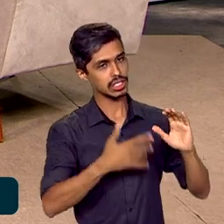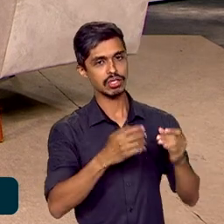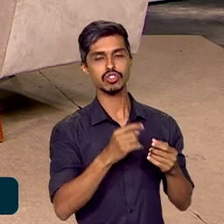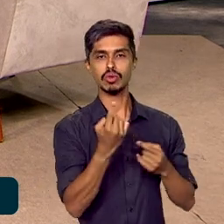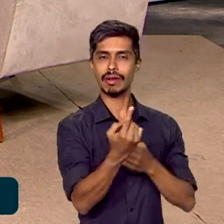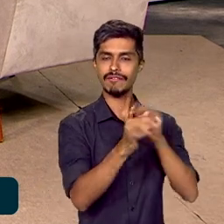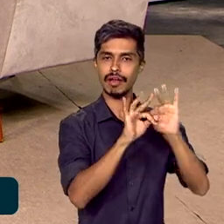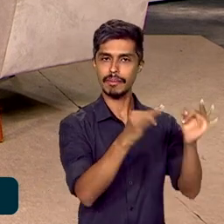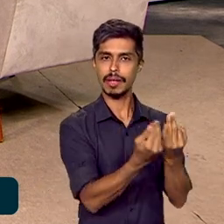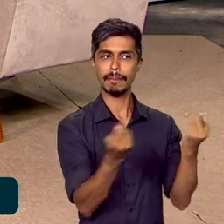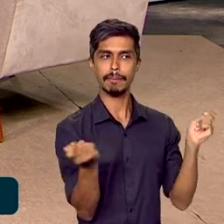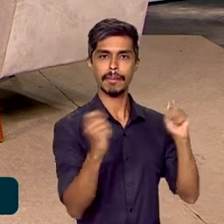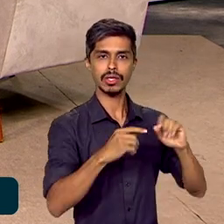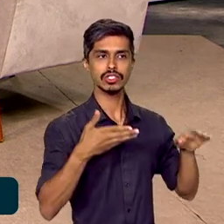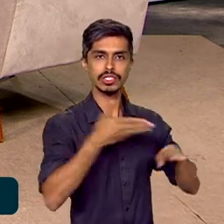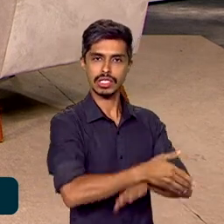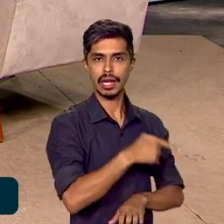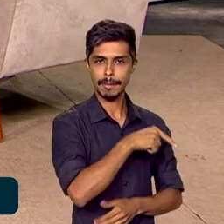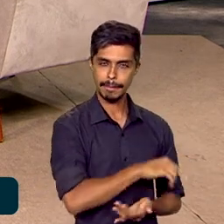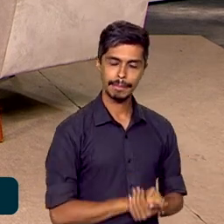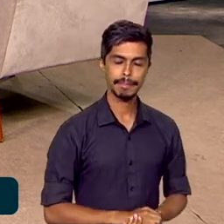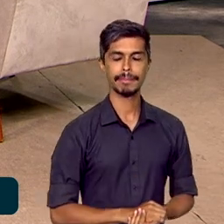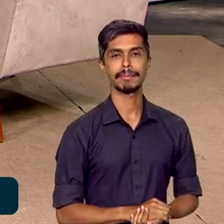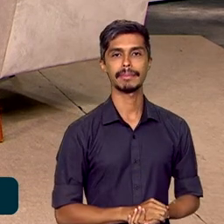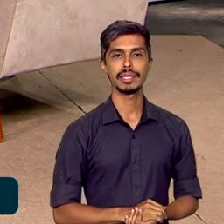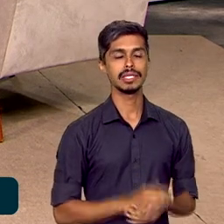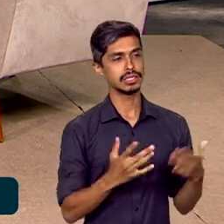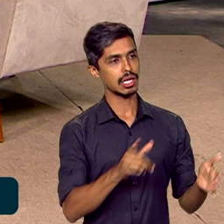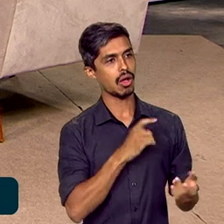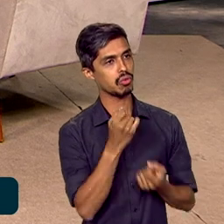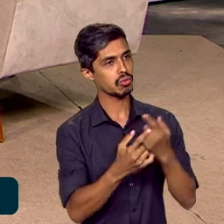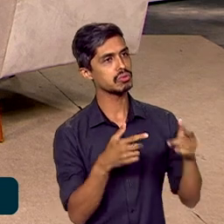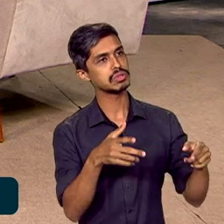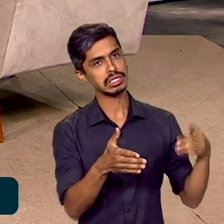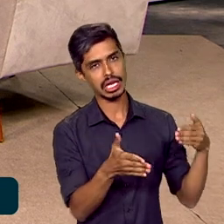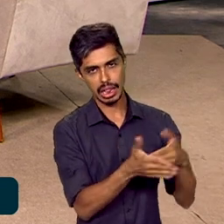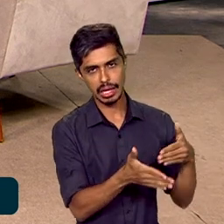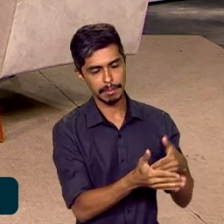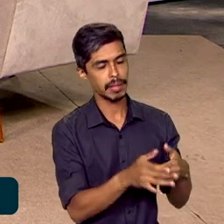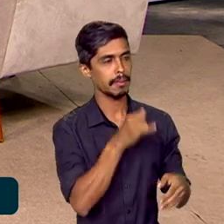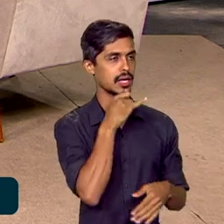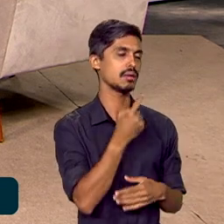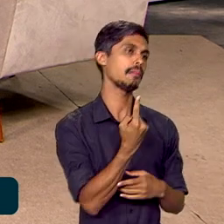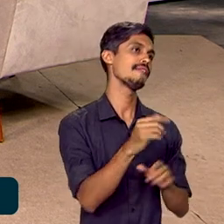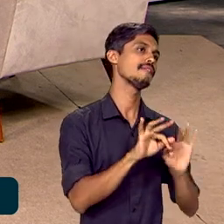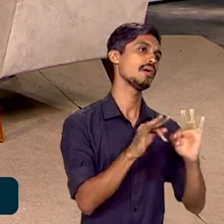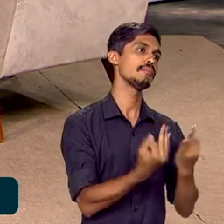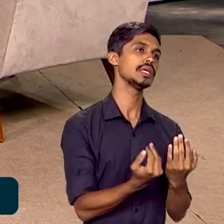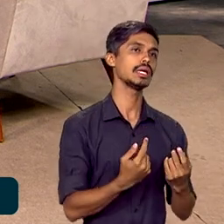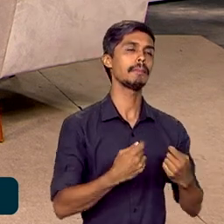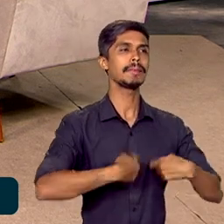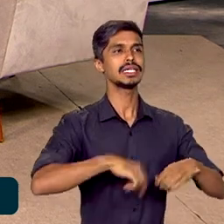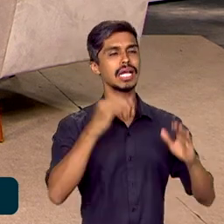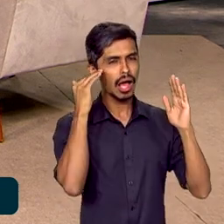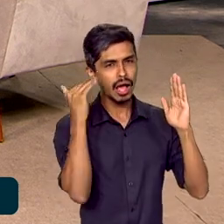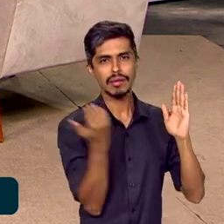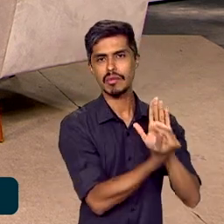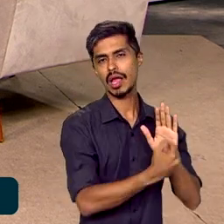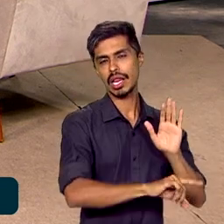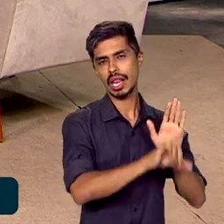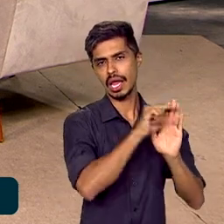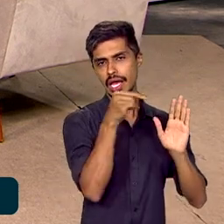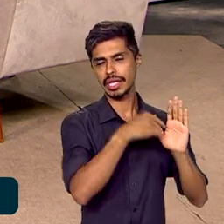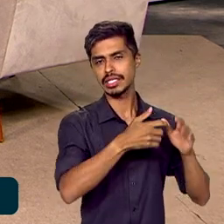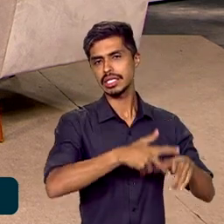família acesse o programa de reforma agrária. Alguns são limitantes, por exemplo, uma família, então tem que atender a legislação agrária.